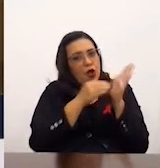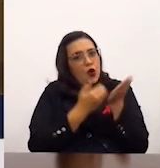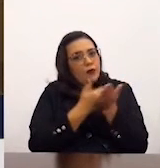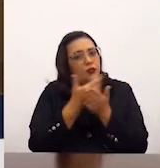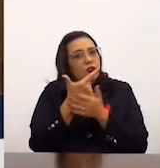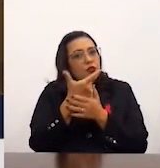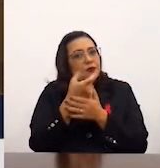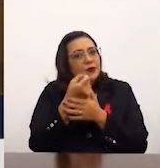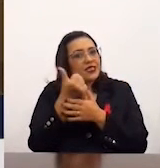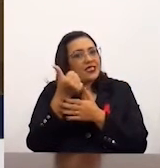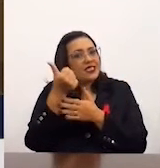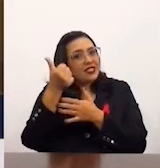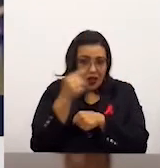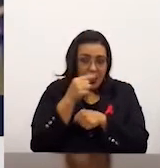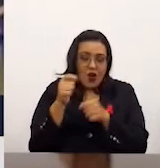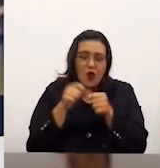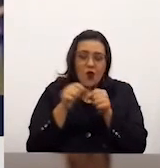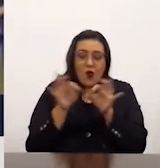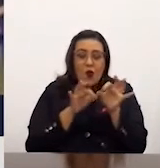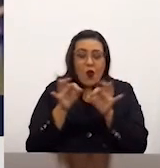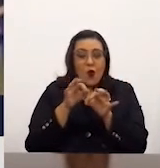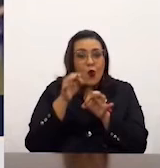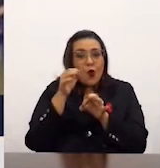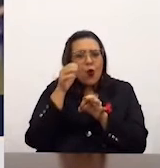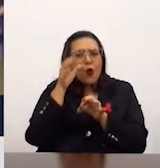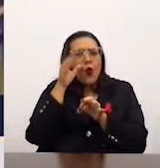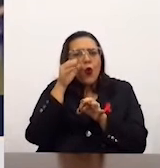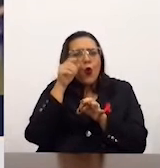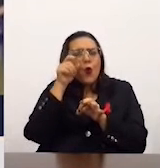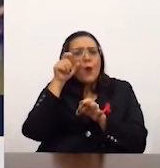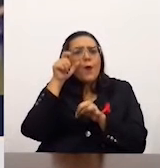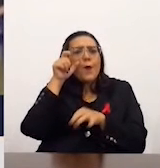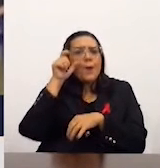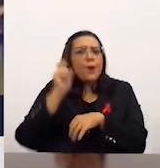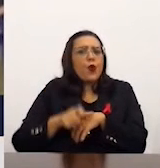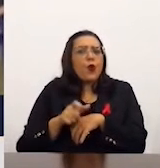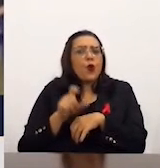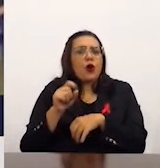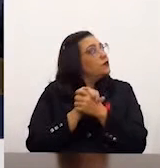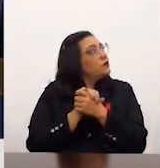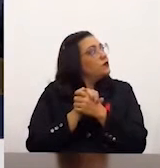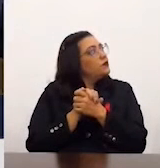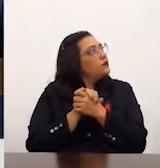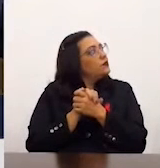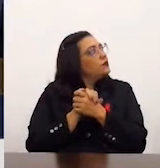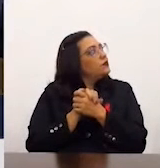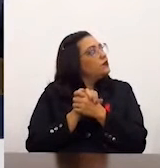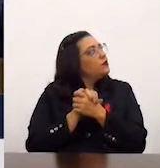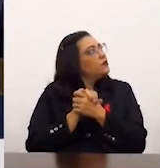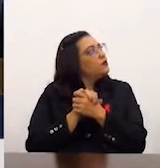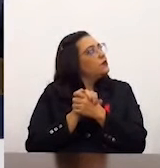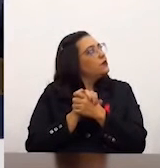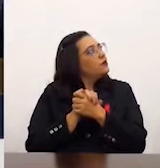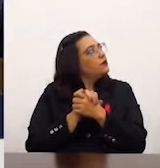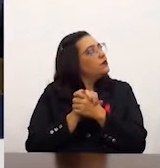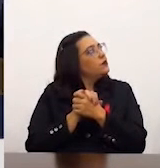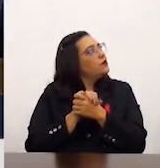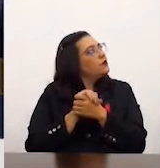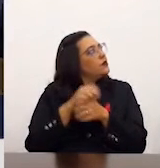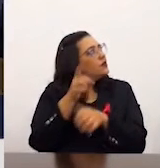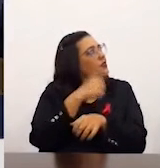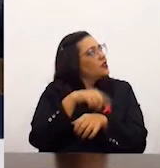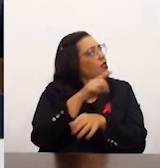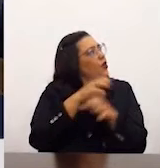últimos 2 anos, após várias reuniões nos bairros, até a tramitação final na Câmara. O Plano Diretor Participativo